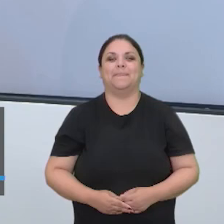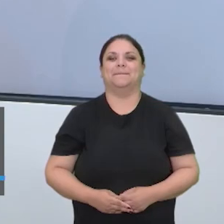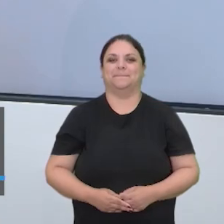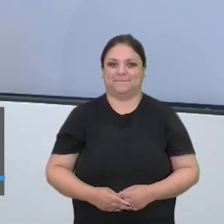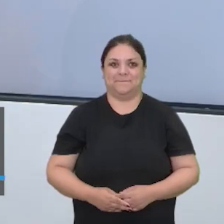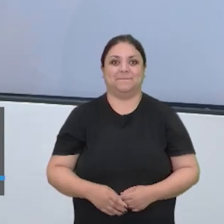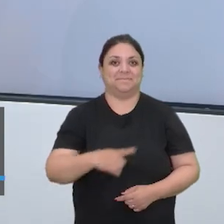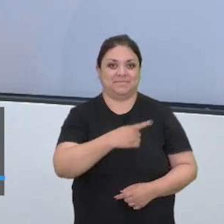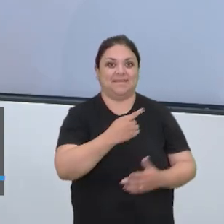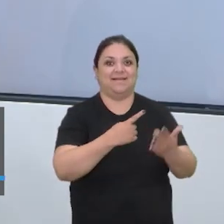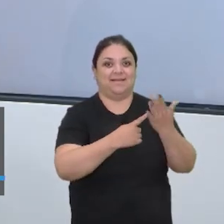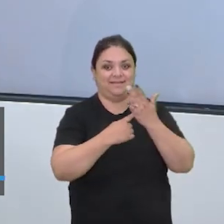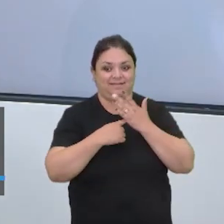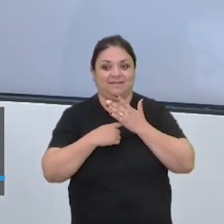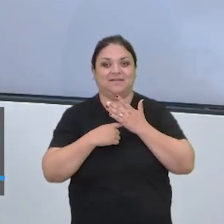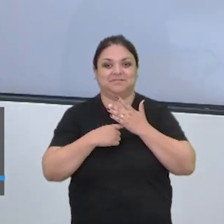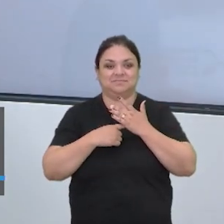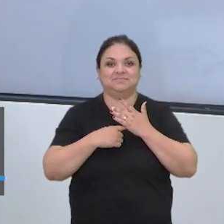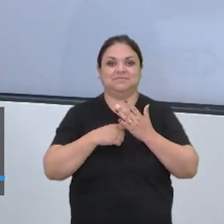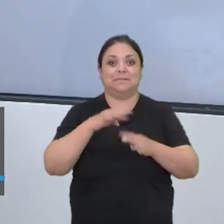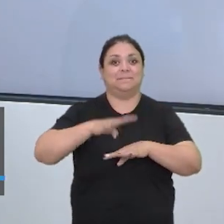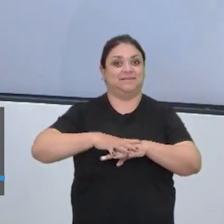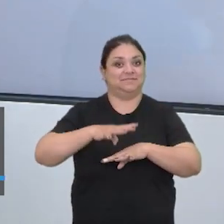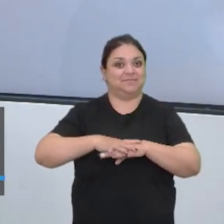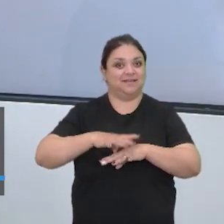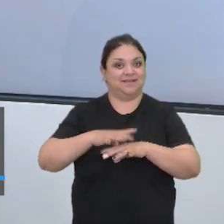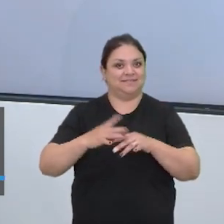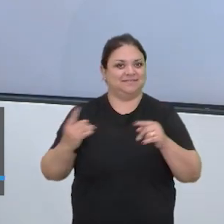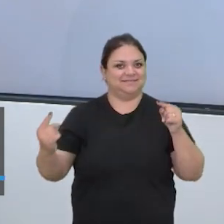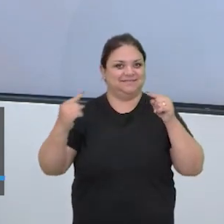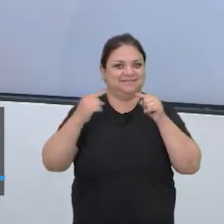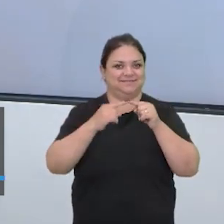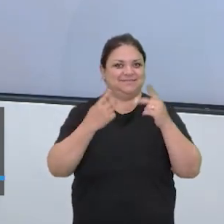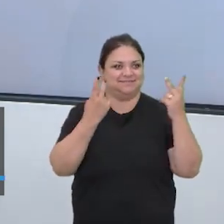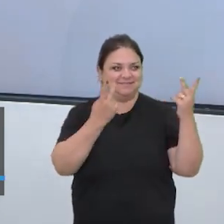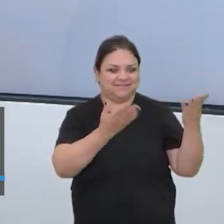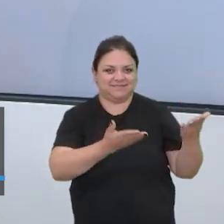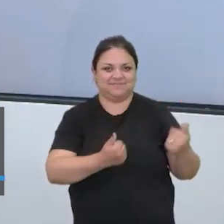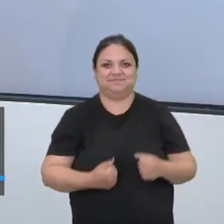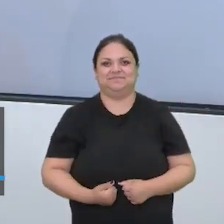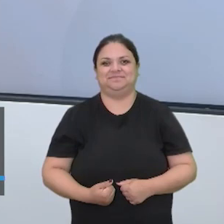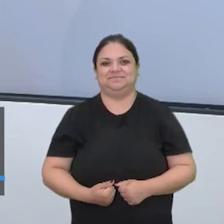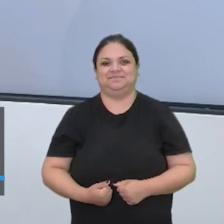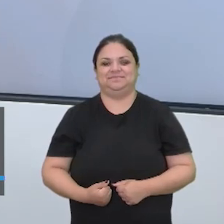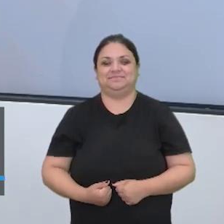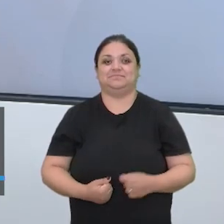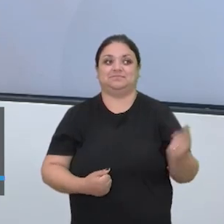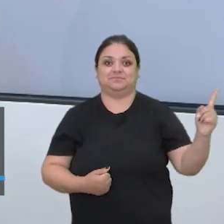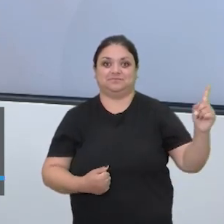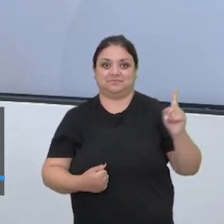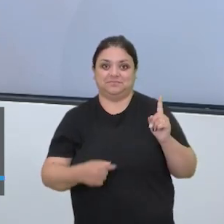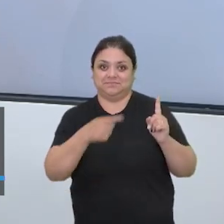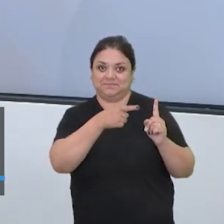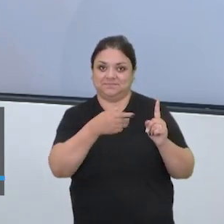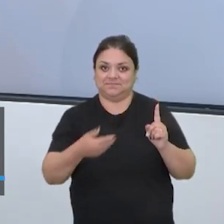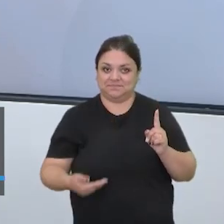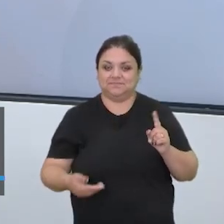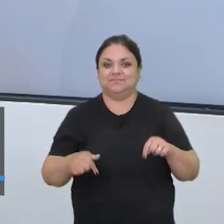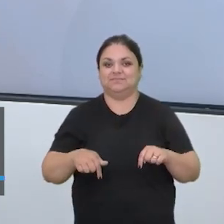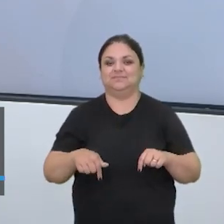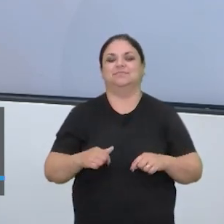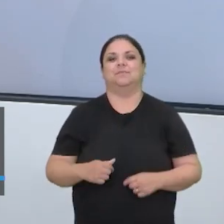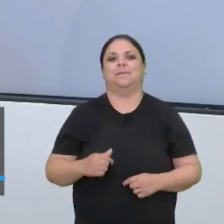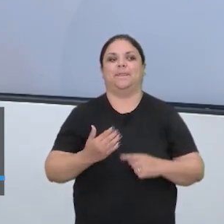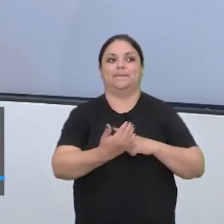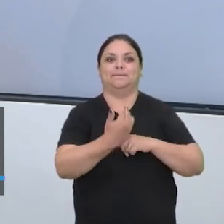no desenvolvimento na parte matemática, gente. É isso mesmo. Então ele veio para cá justamente para dar esse apoio, para a gente ver